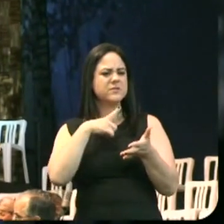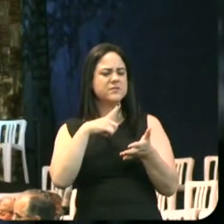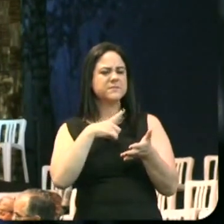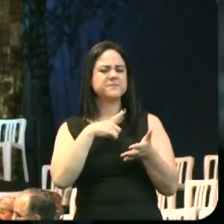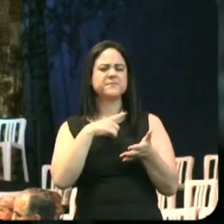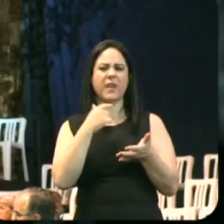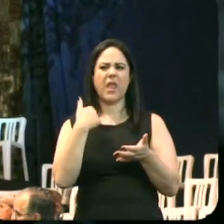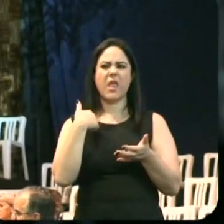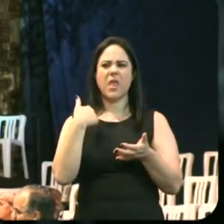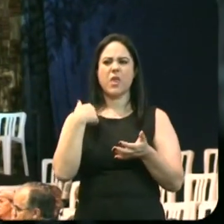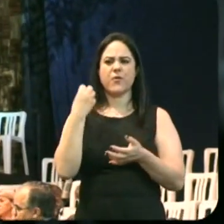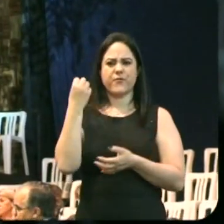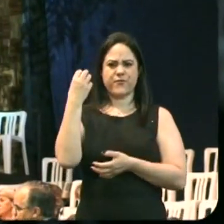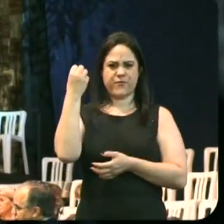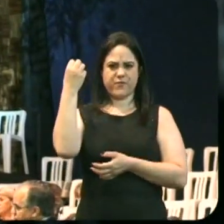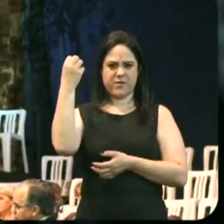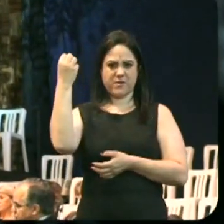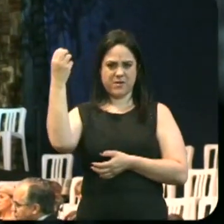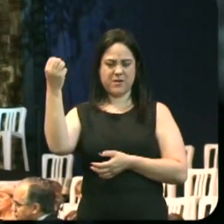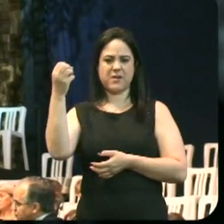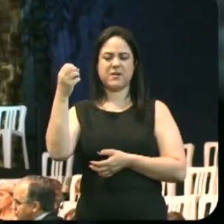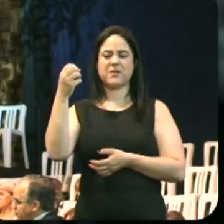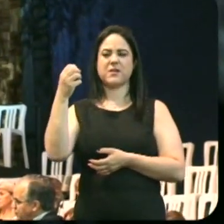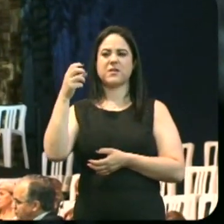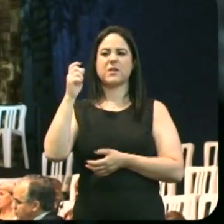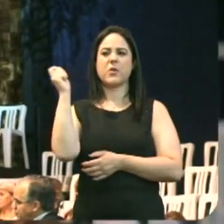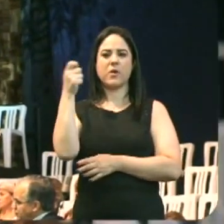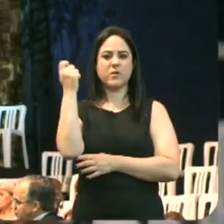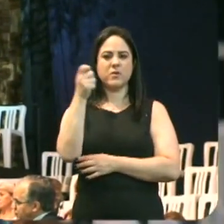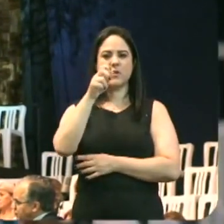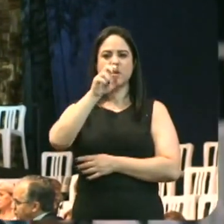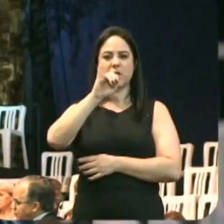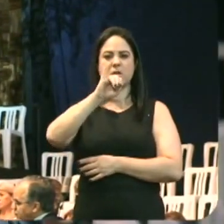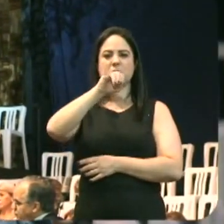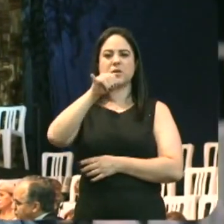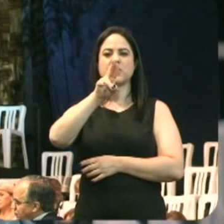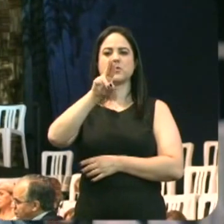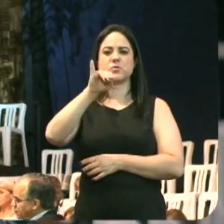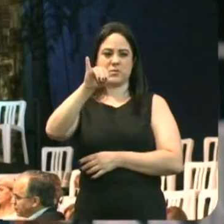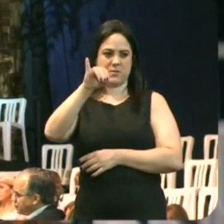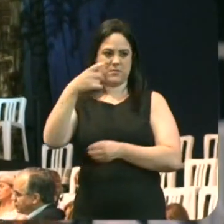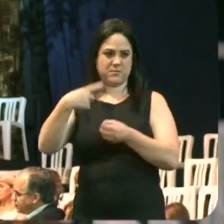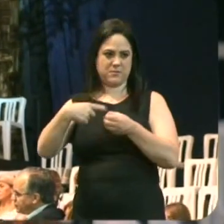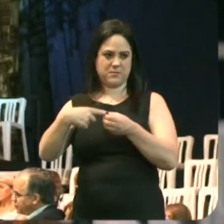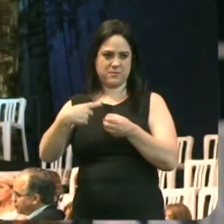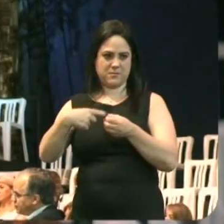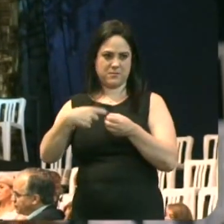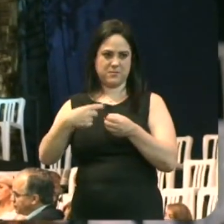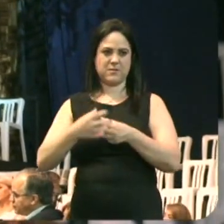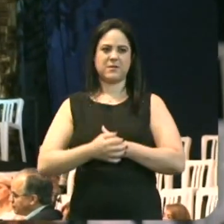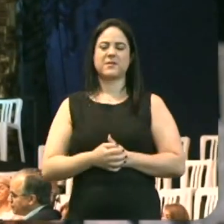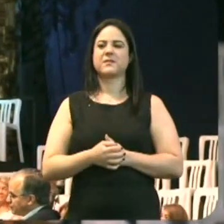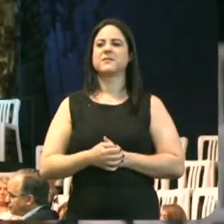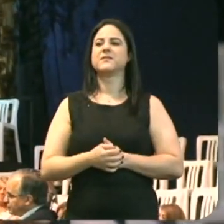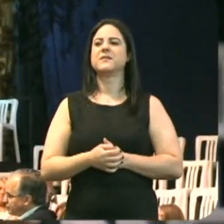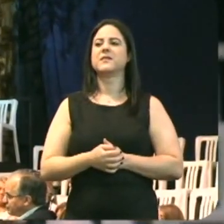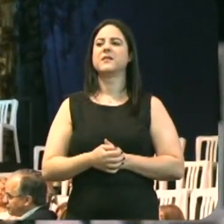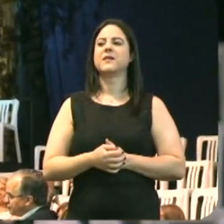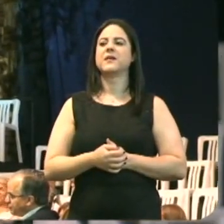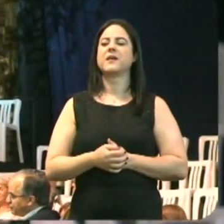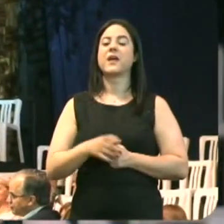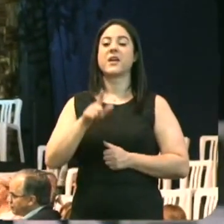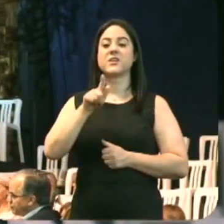Eu estava fazendo uma viagem para Ijuí, lá no Rio Grande do Sul, e eu botei no